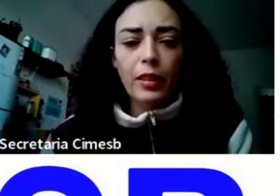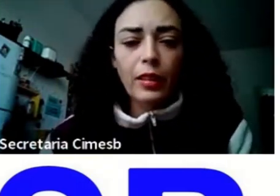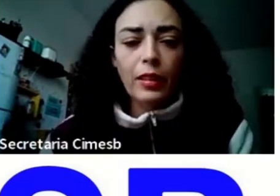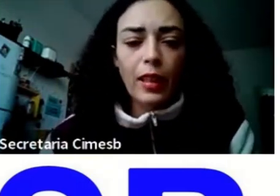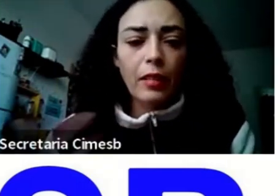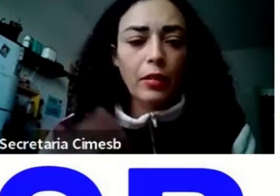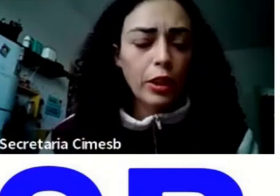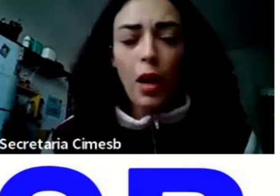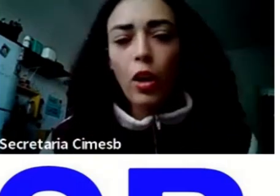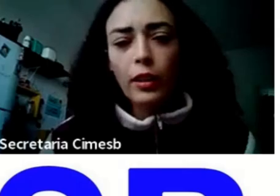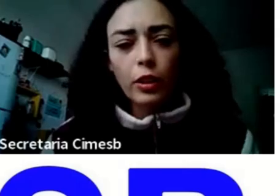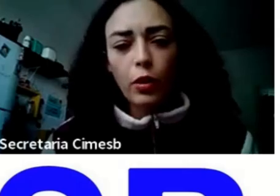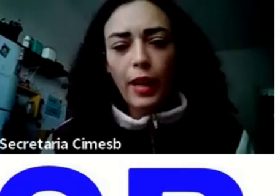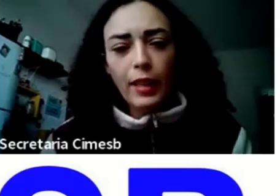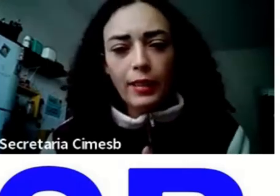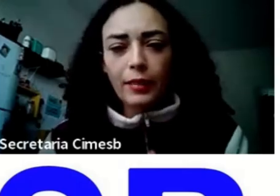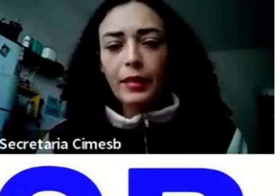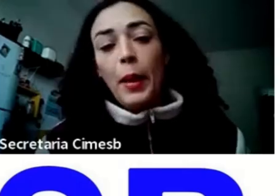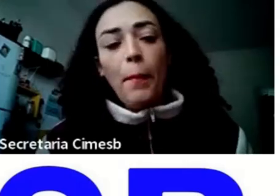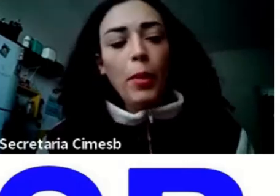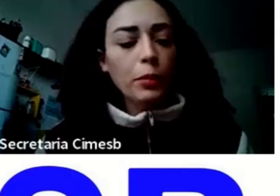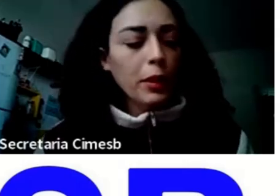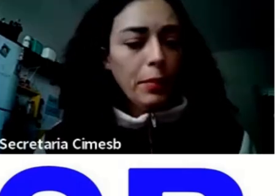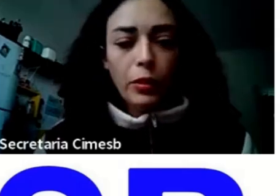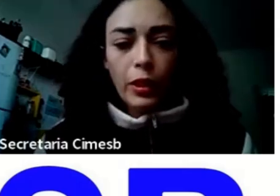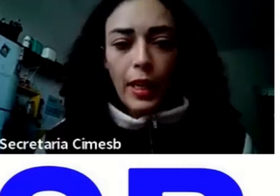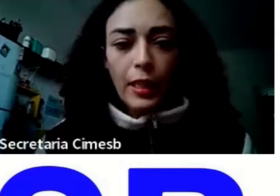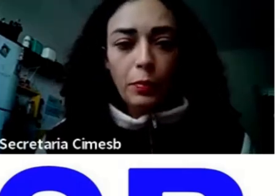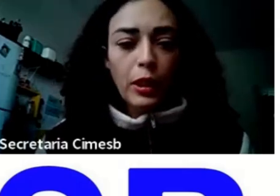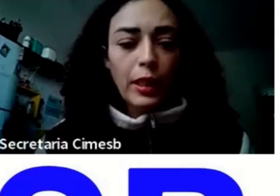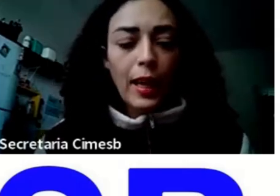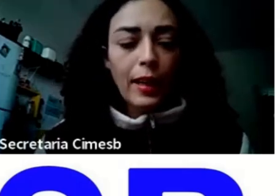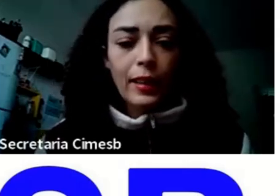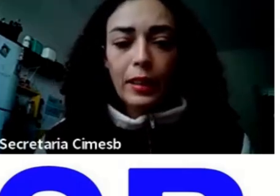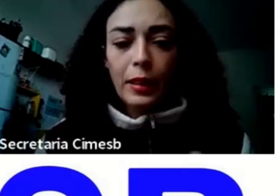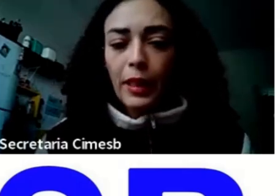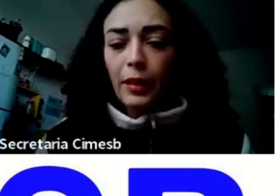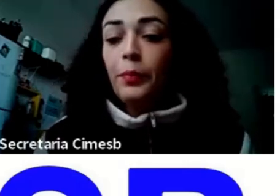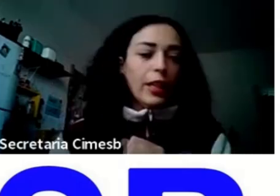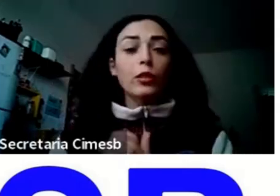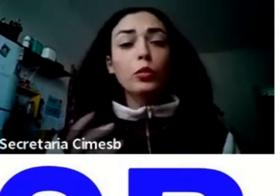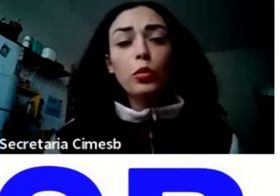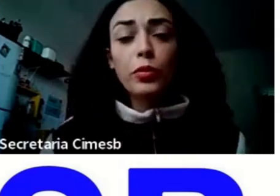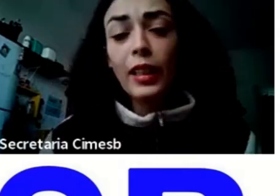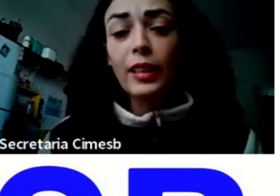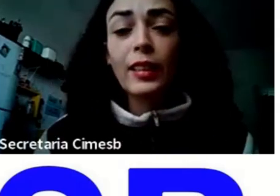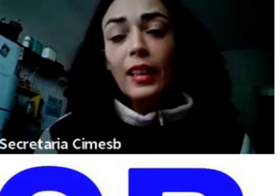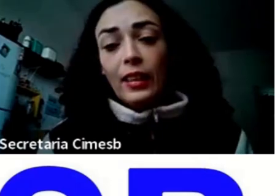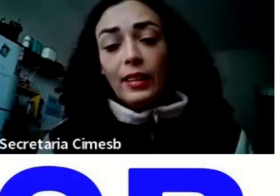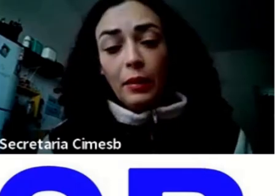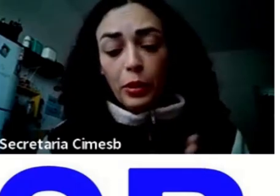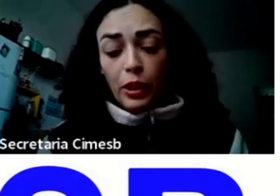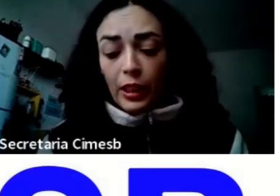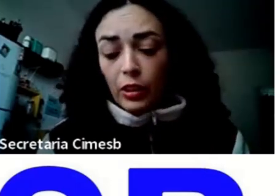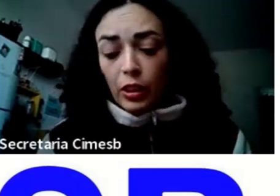dúvida que vocês tenham, hoje é uma roda de conversa. Pode mandar pelo chat, pode ligar a câmera, tirar as dúvidas